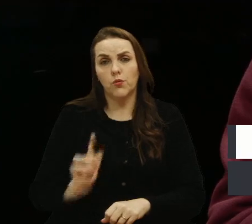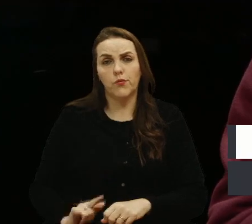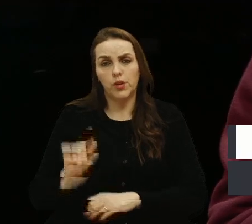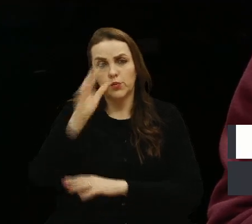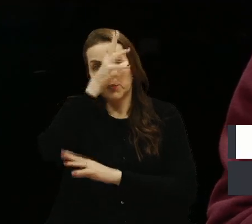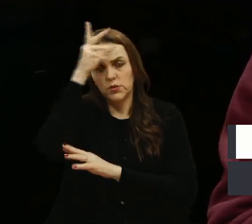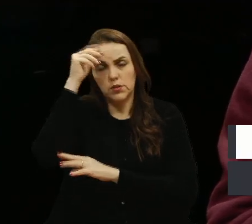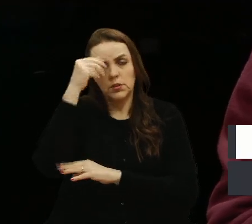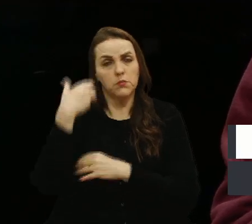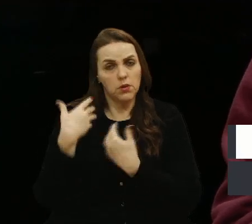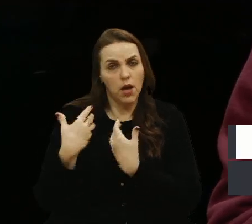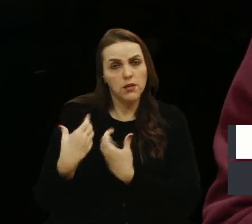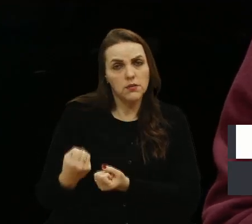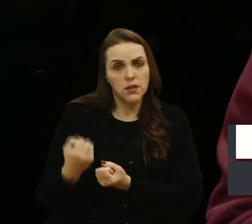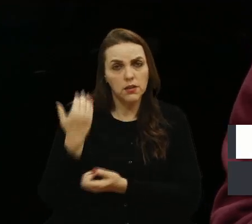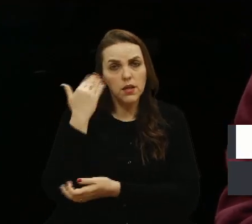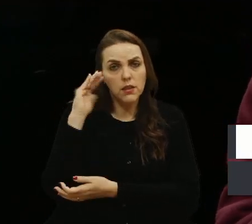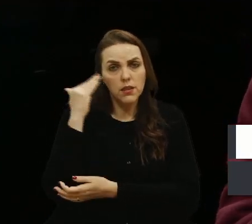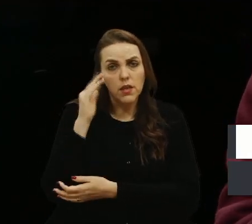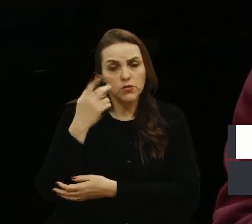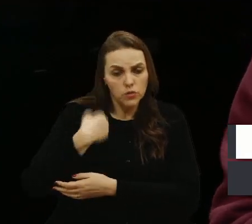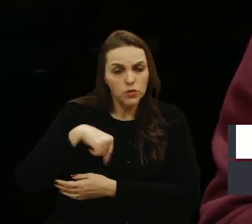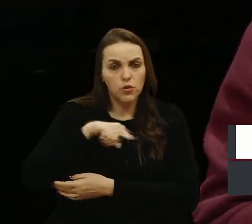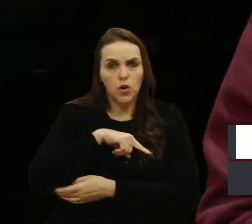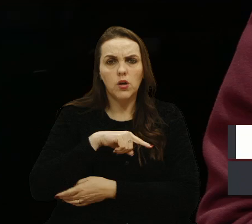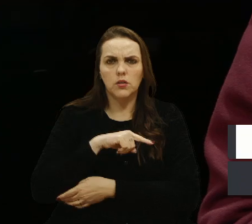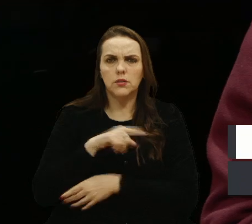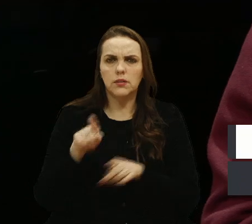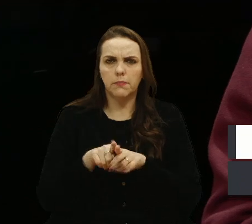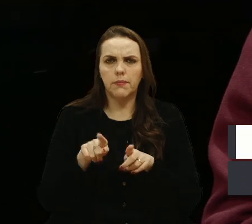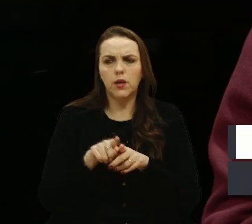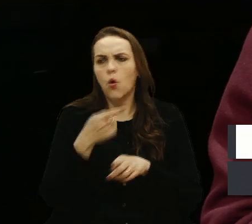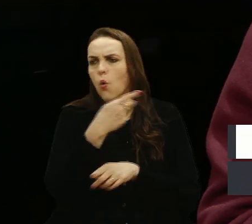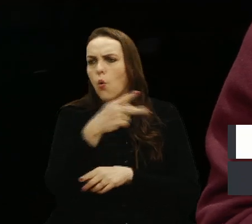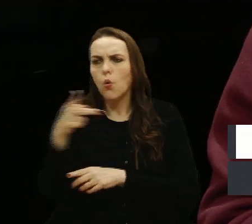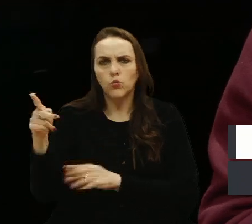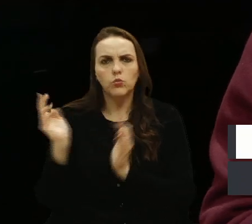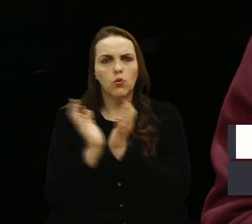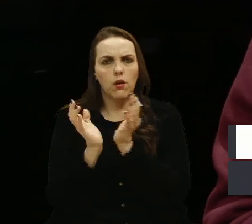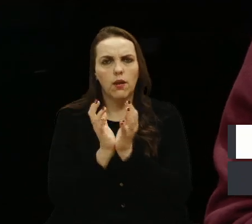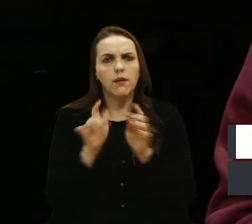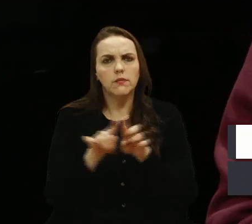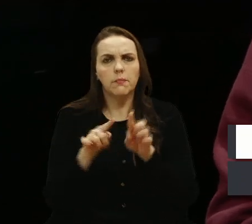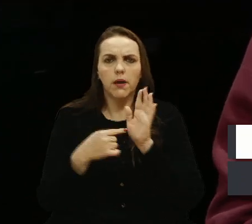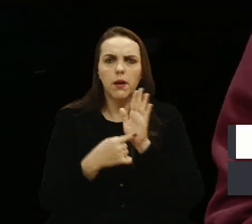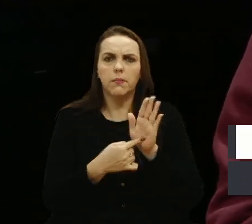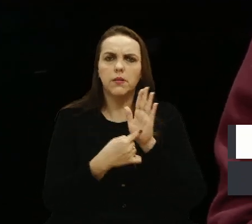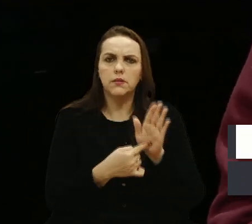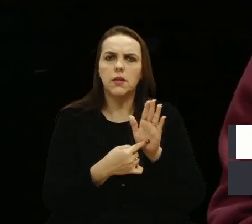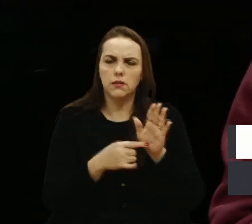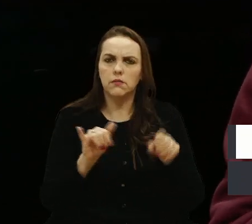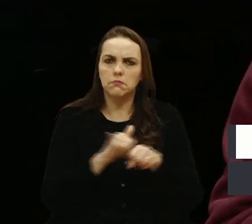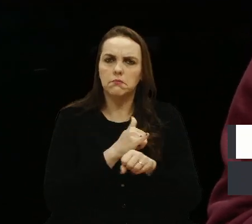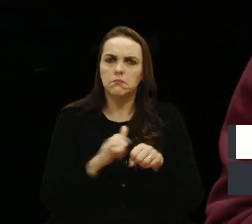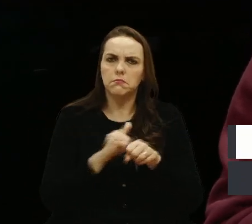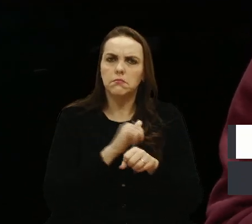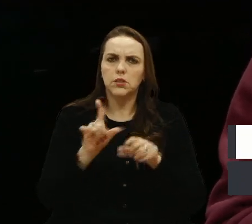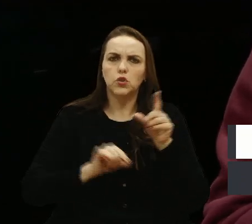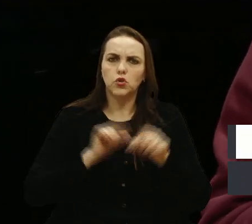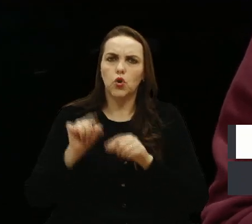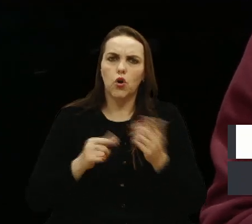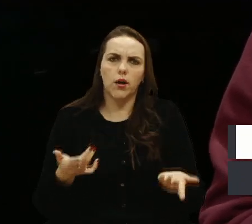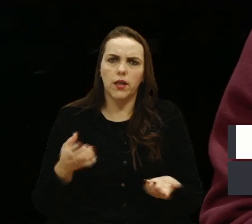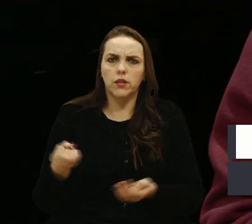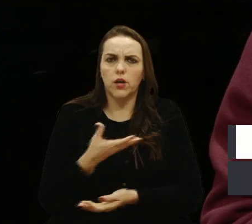com a realidade, não somente nós, mas vários outros colegas apresentam alternativas aqui, e o governo municipal parece que insiste nos erros, né?